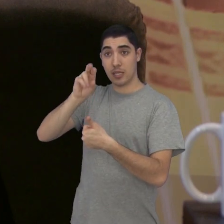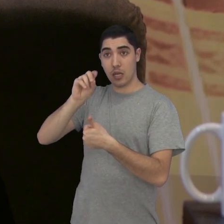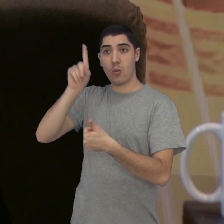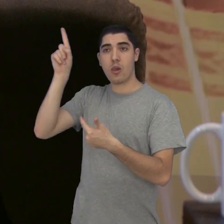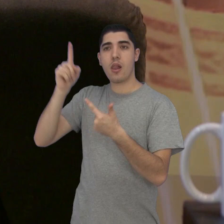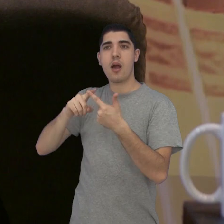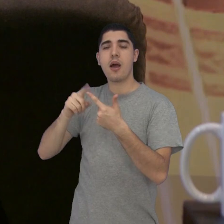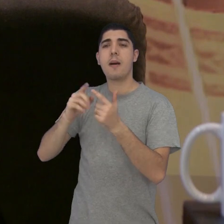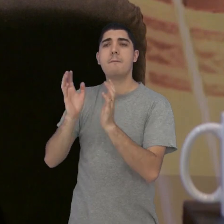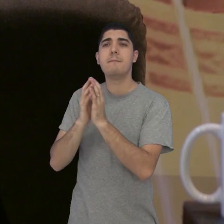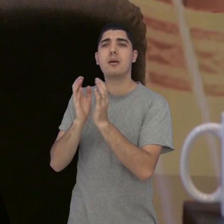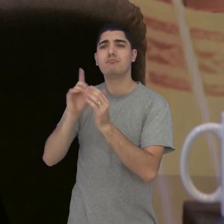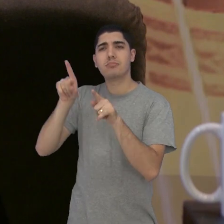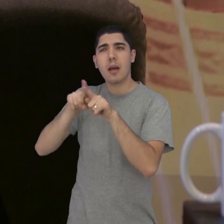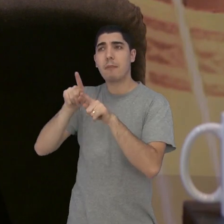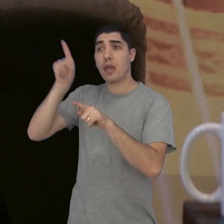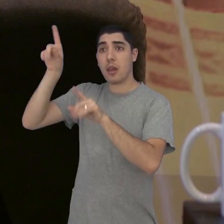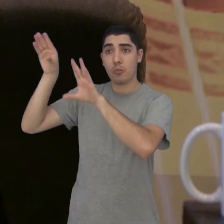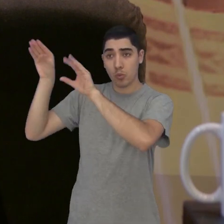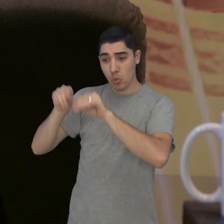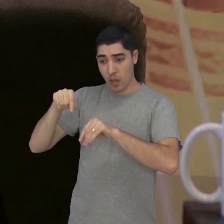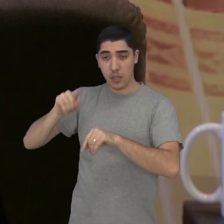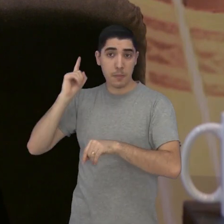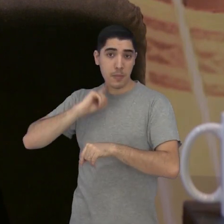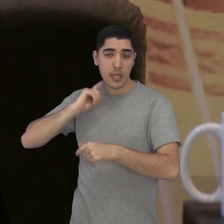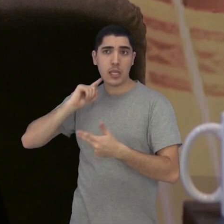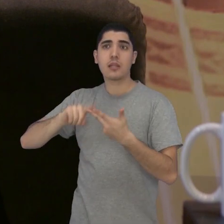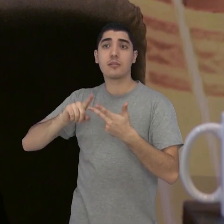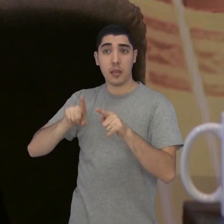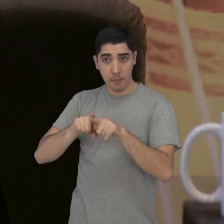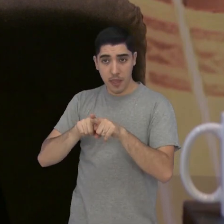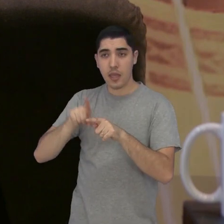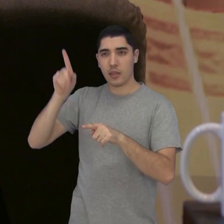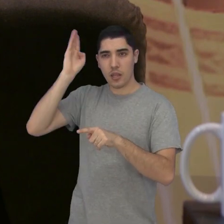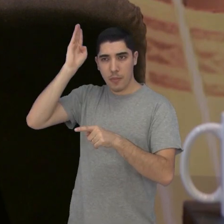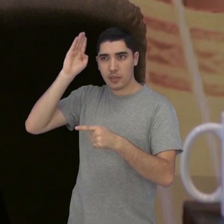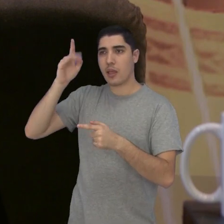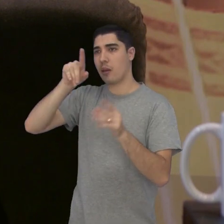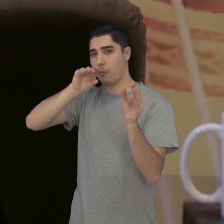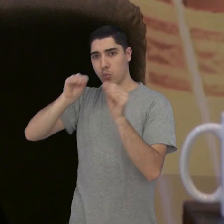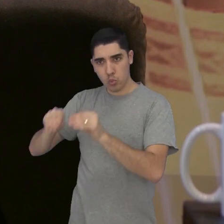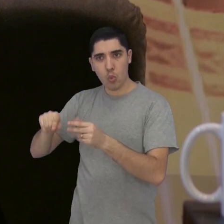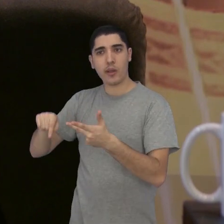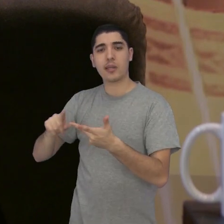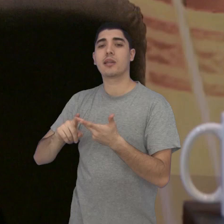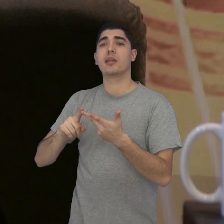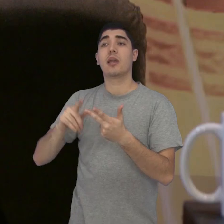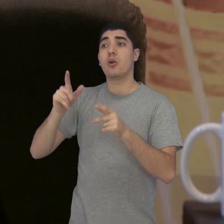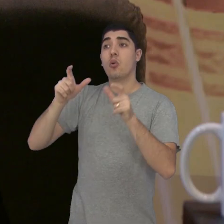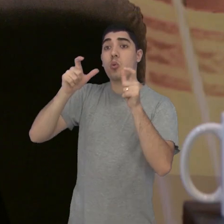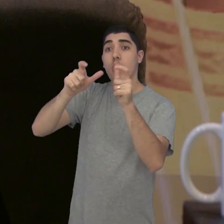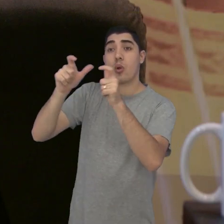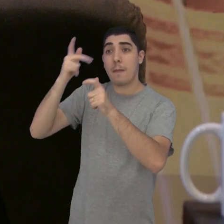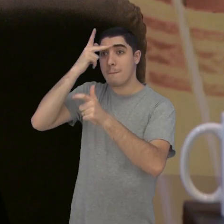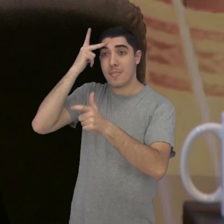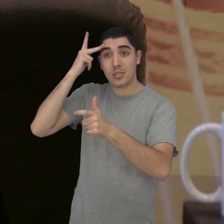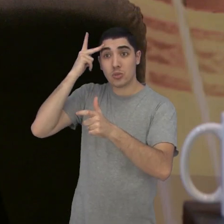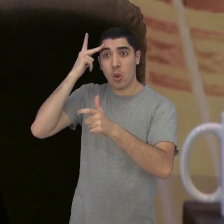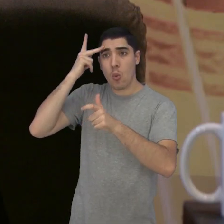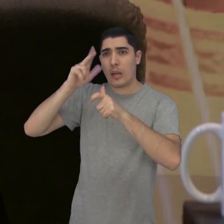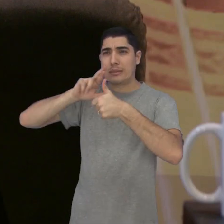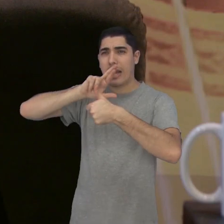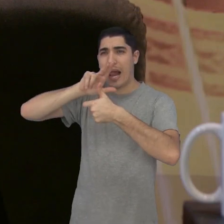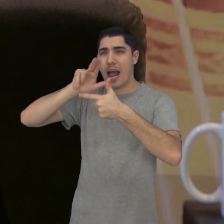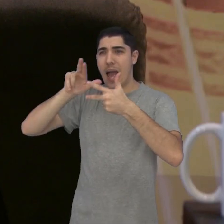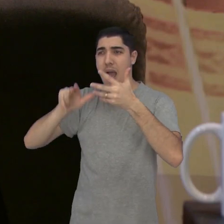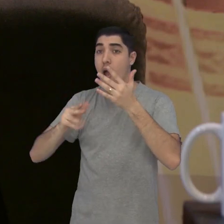um cara lá do Pernambuco, vem para Taubaté, Minas Gerais. Tem um doutor, amigo nosso, da cidade de Saltos. Então tem várias pessoas